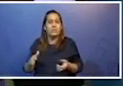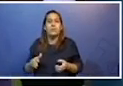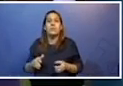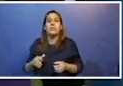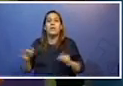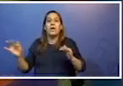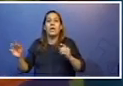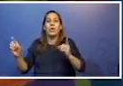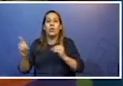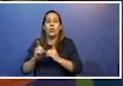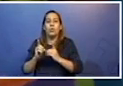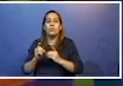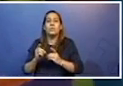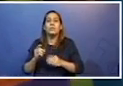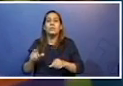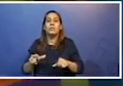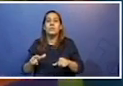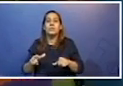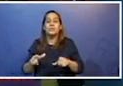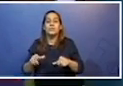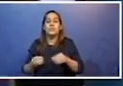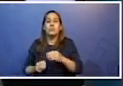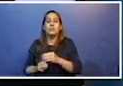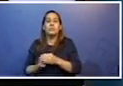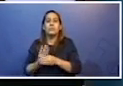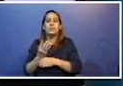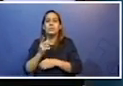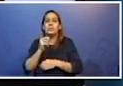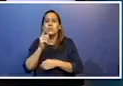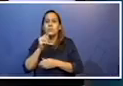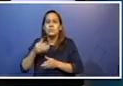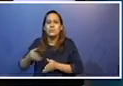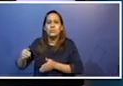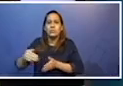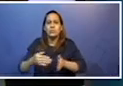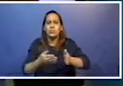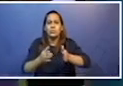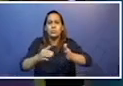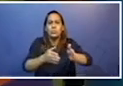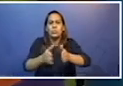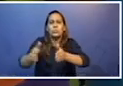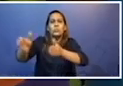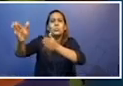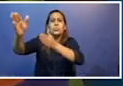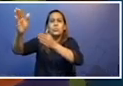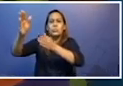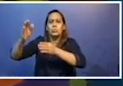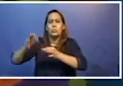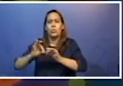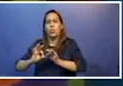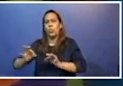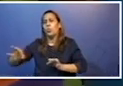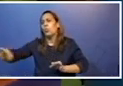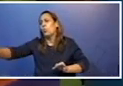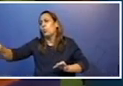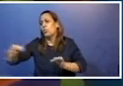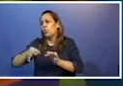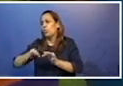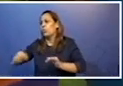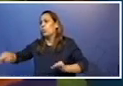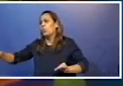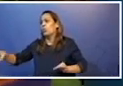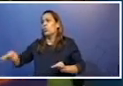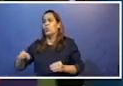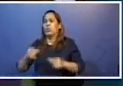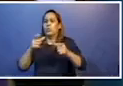Cerrado encontra-se as nascentes de alguns rios que se estendem para muito longe, levando água a várias regiões.